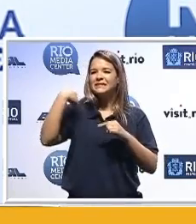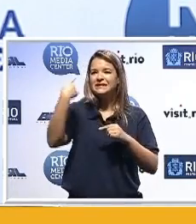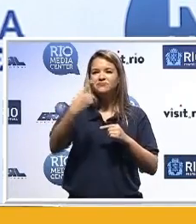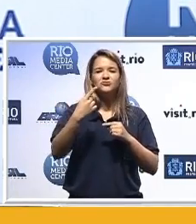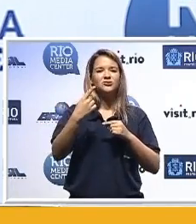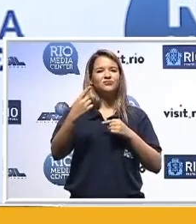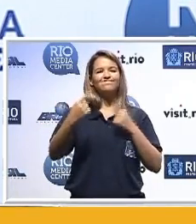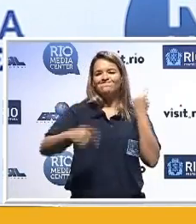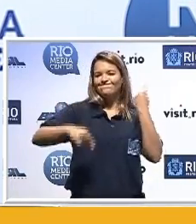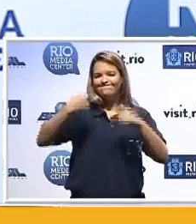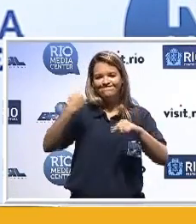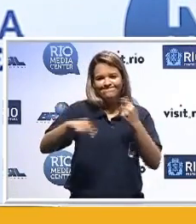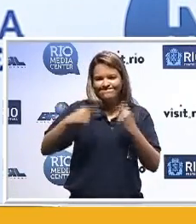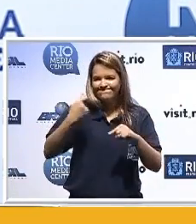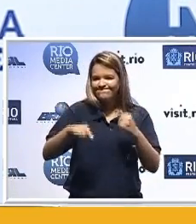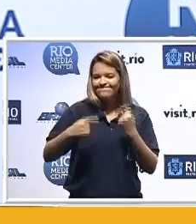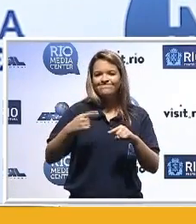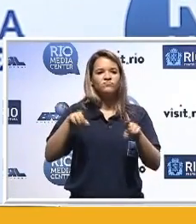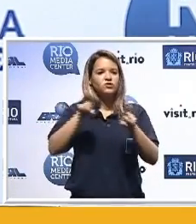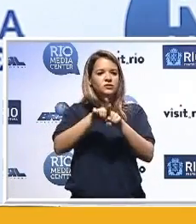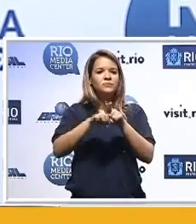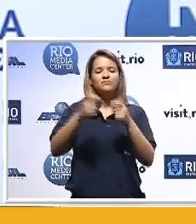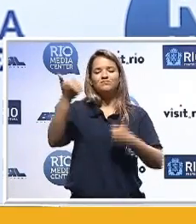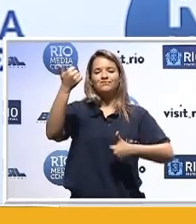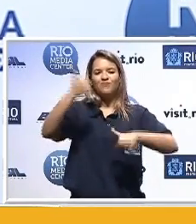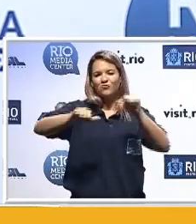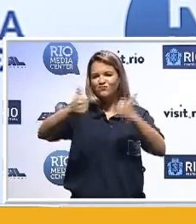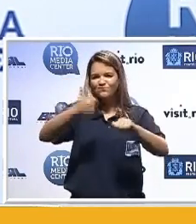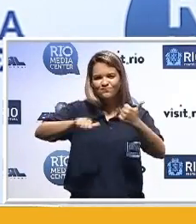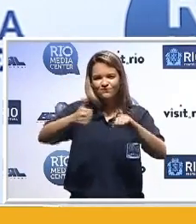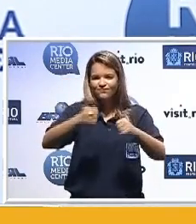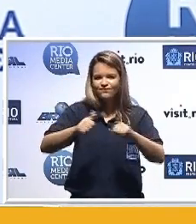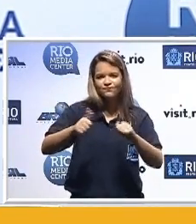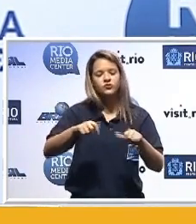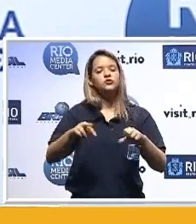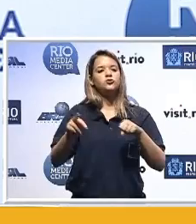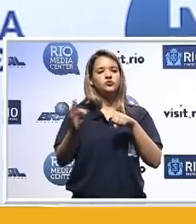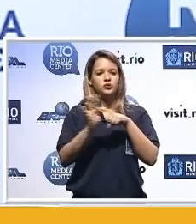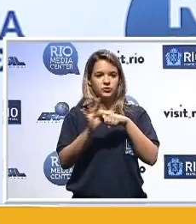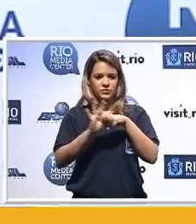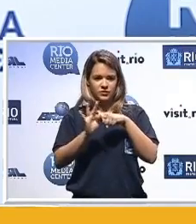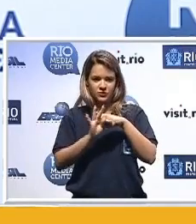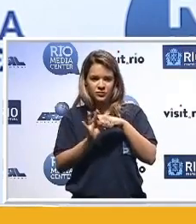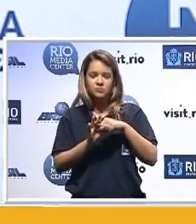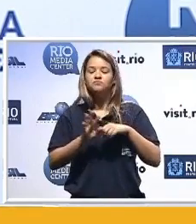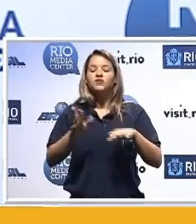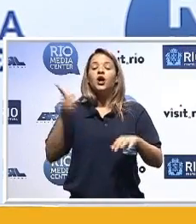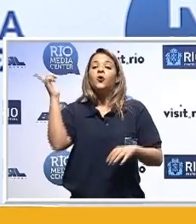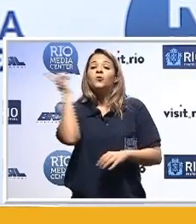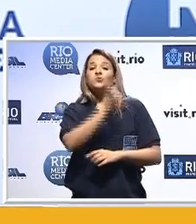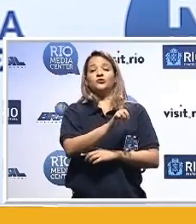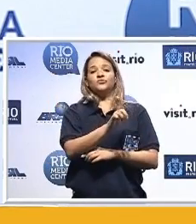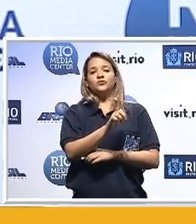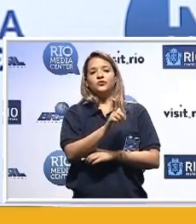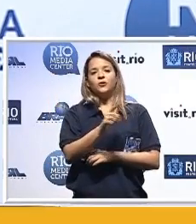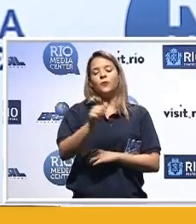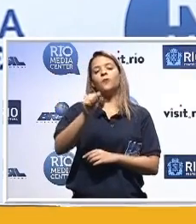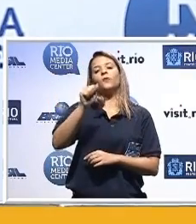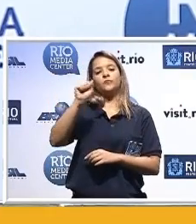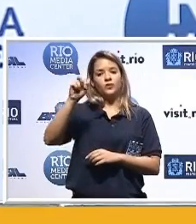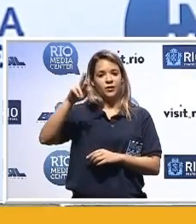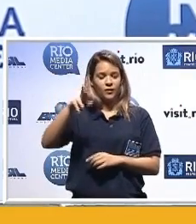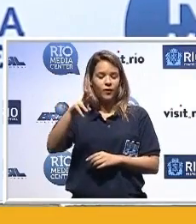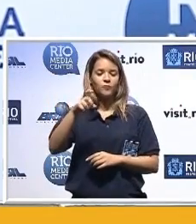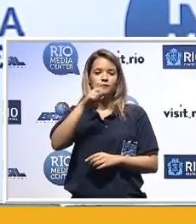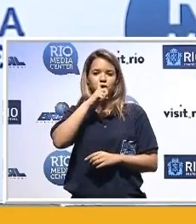muitas avaliações técnicas, conseguimos colocar o ar-condicionado no Palácio do